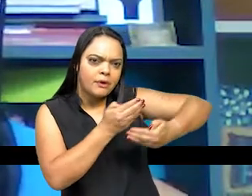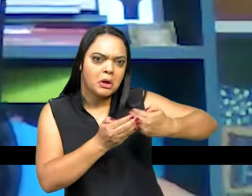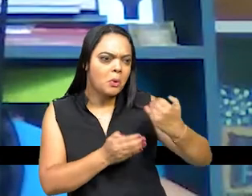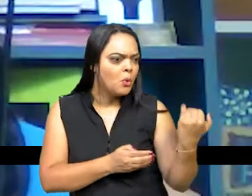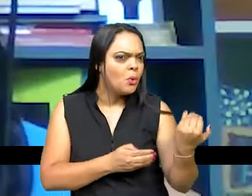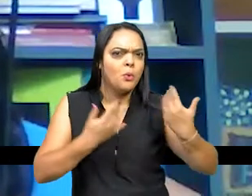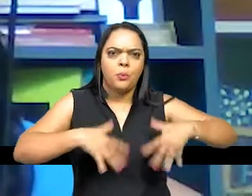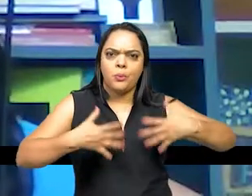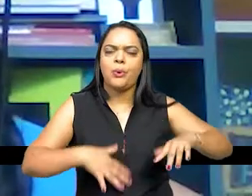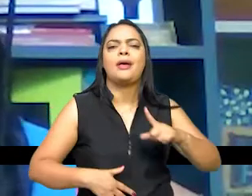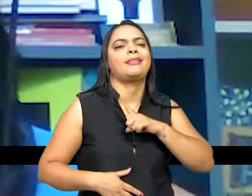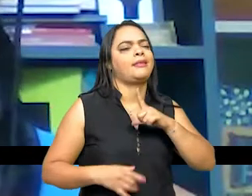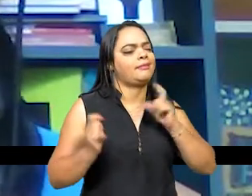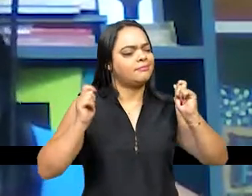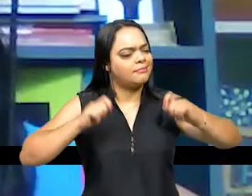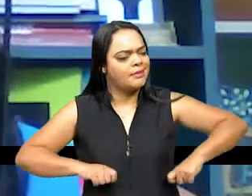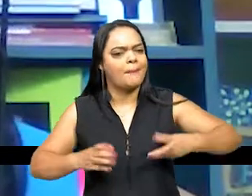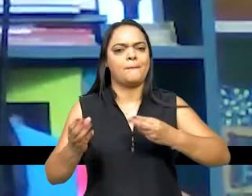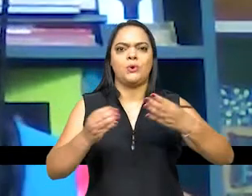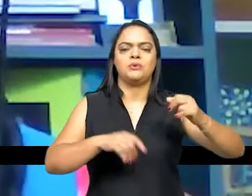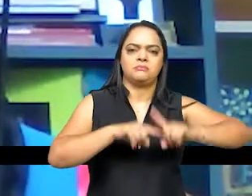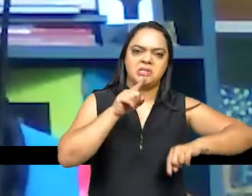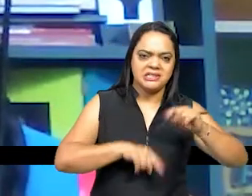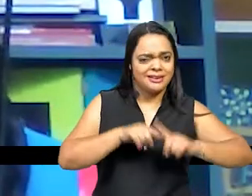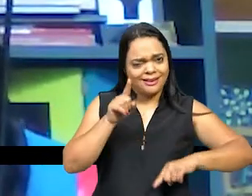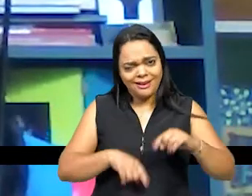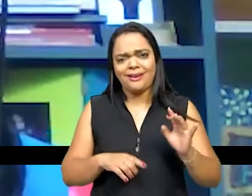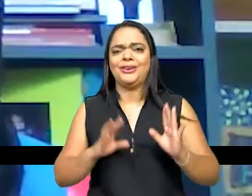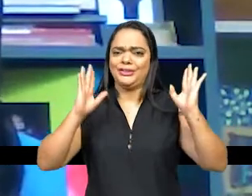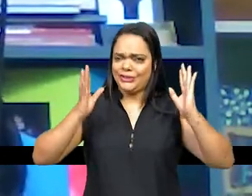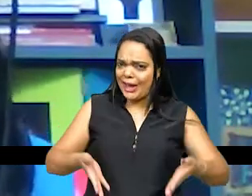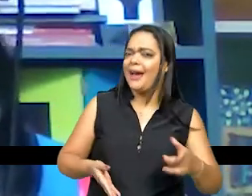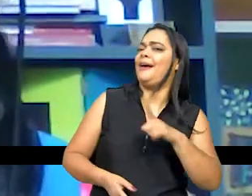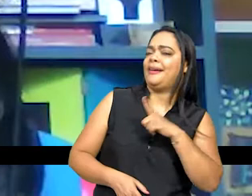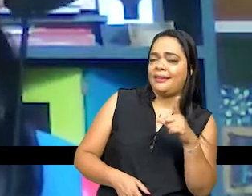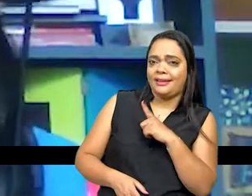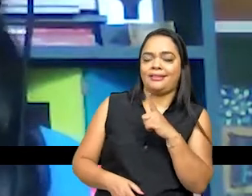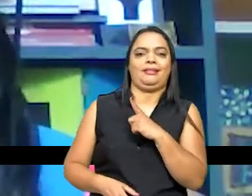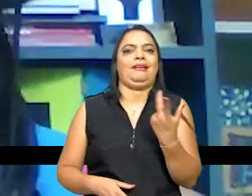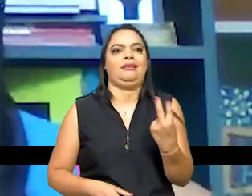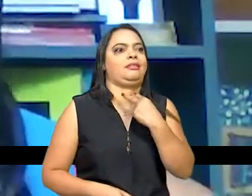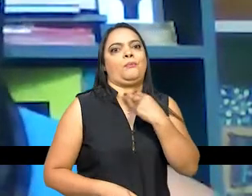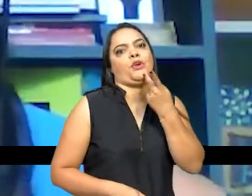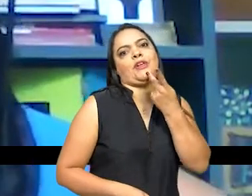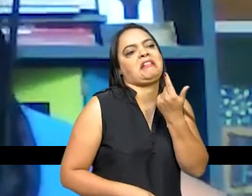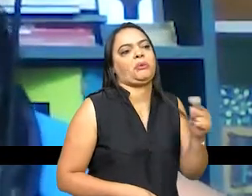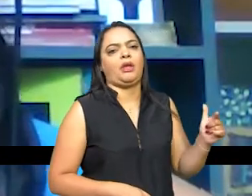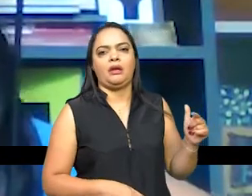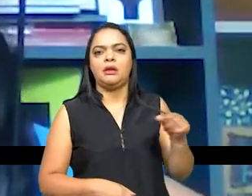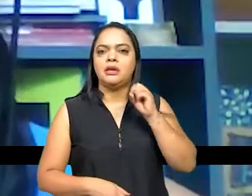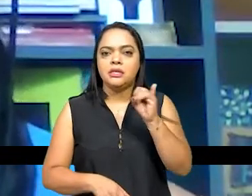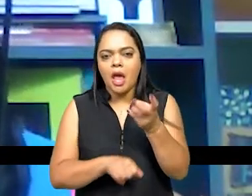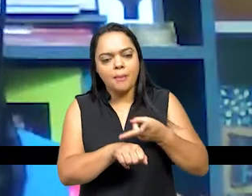né? Eu acho que não dá mais para dizer que não tem, né? Eu acho que se a pessoa quiser, ela vai achar,